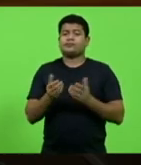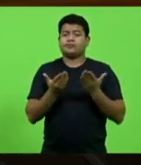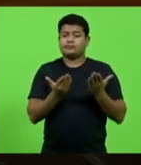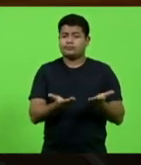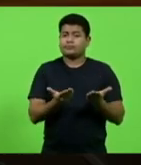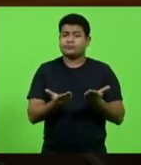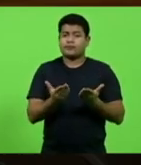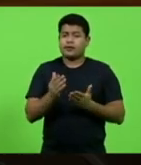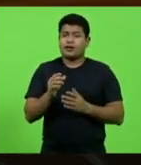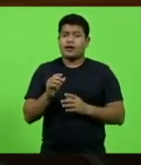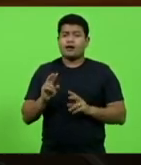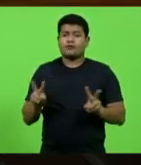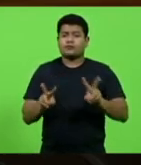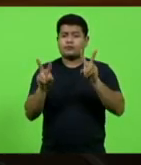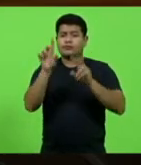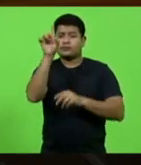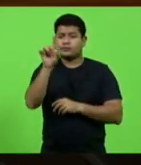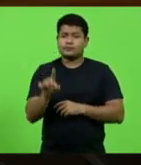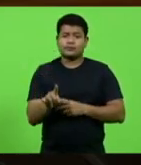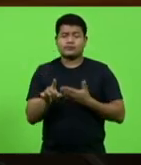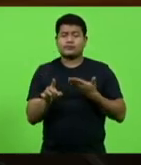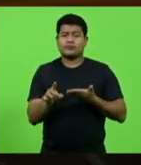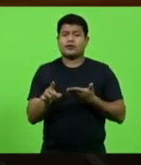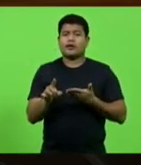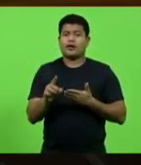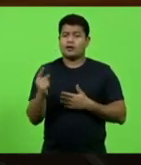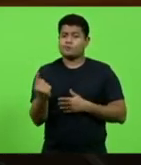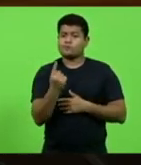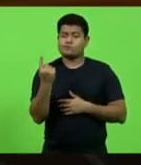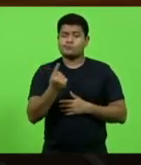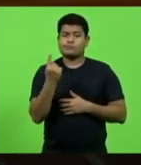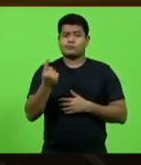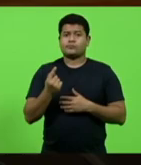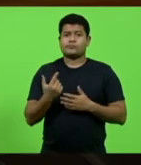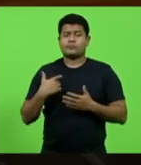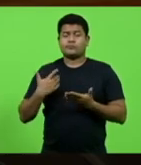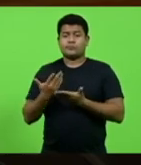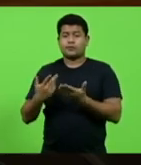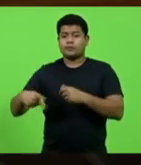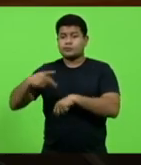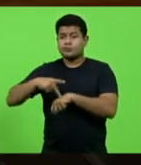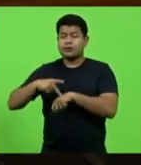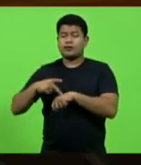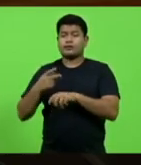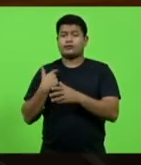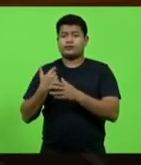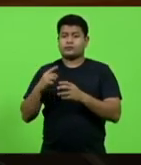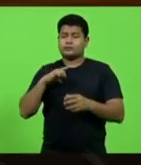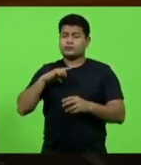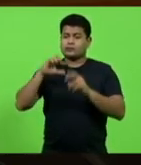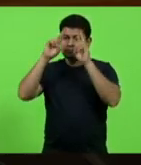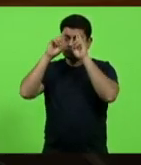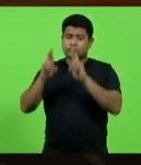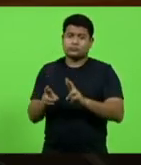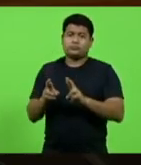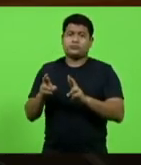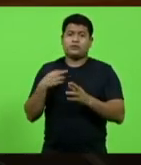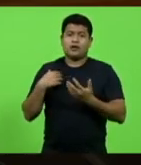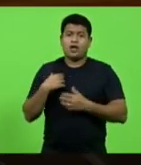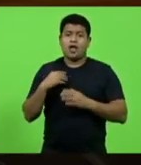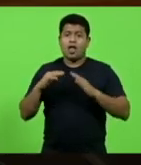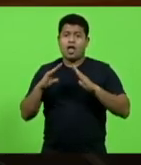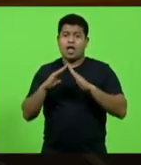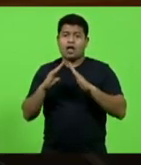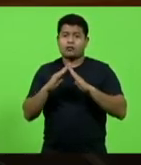Estado. Em países onde as liberdades individuais elas são melhor tratadas e respeitadas, a educação domiciliar é uma